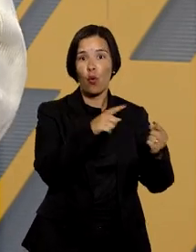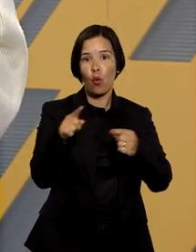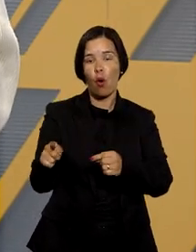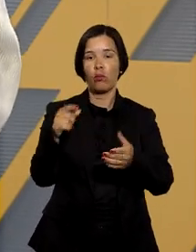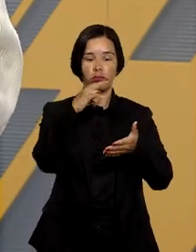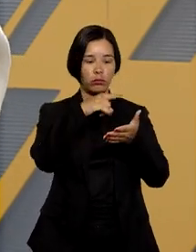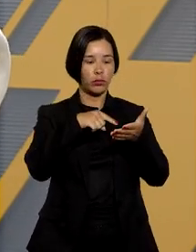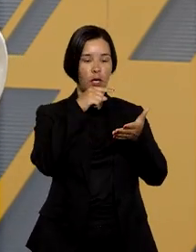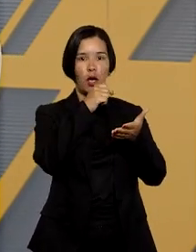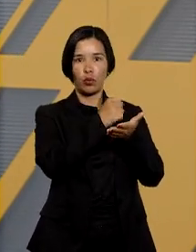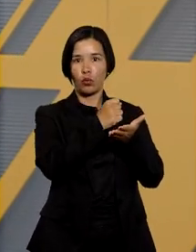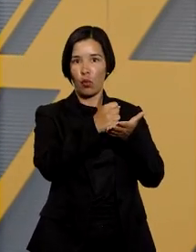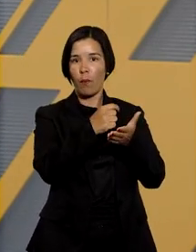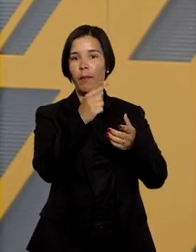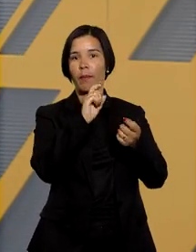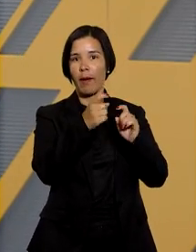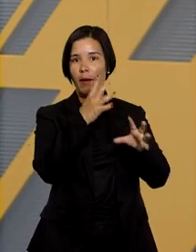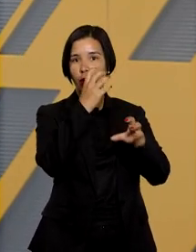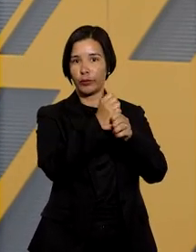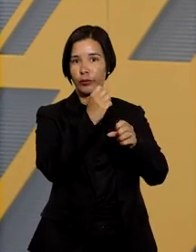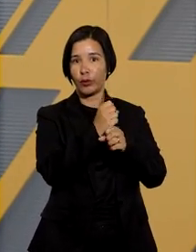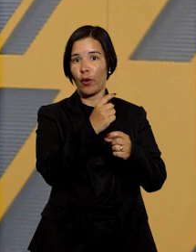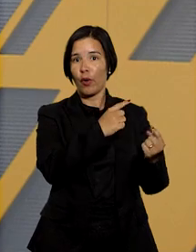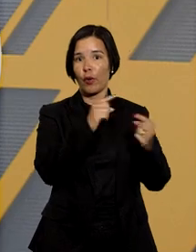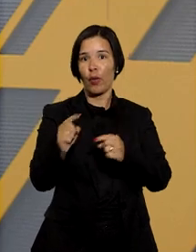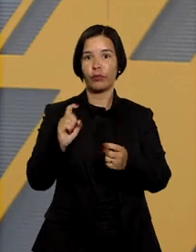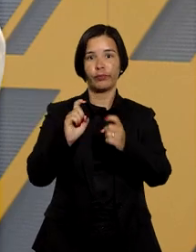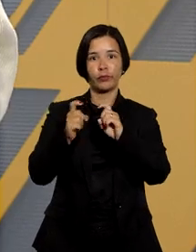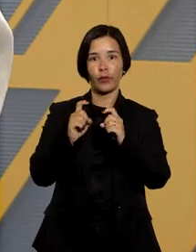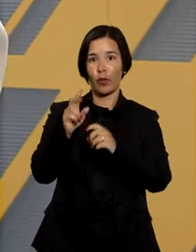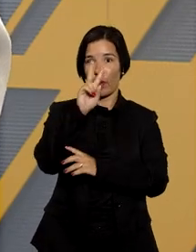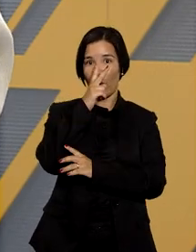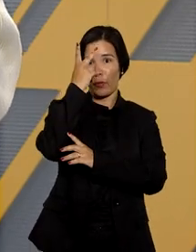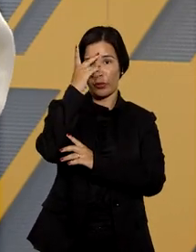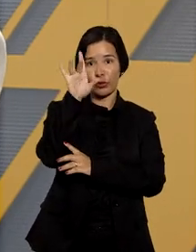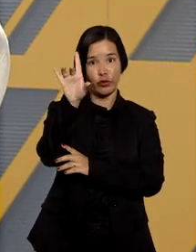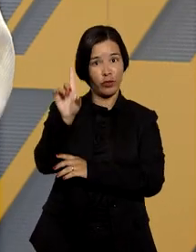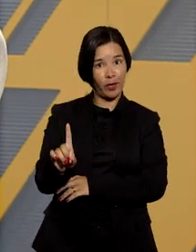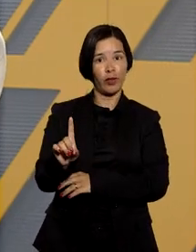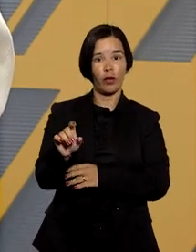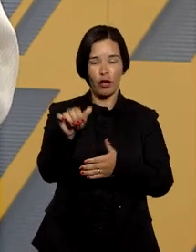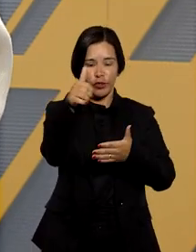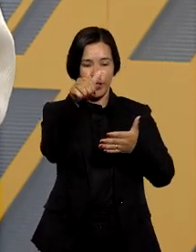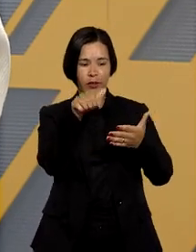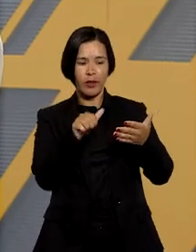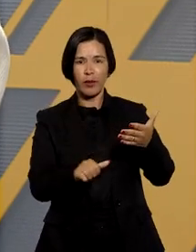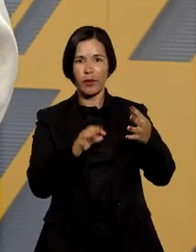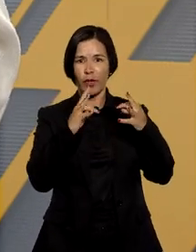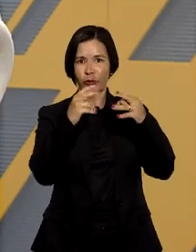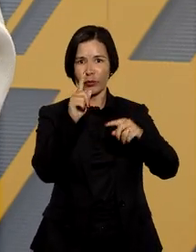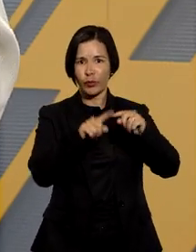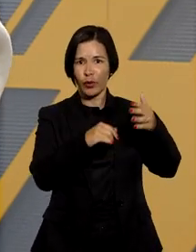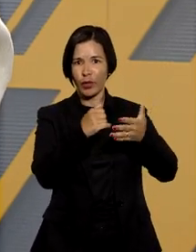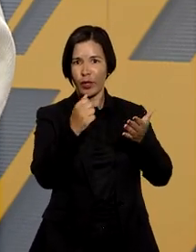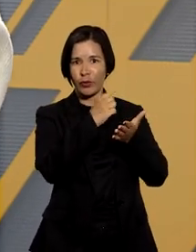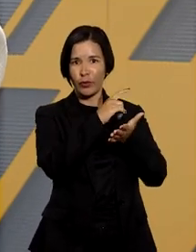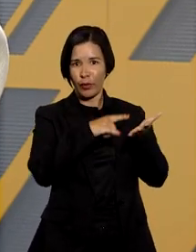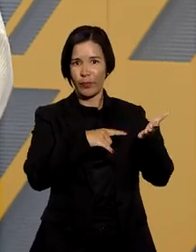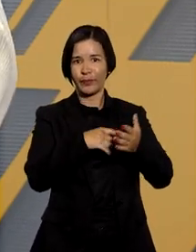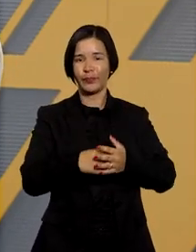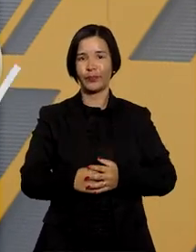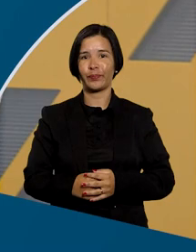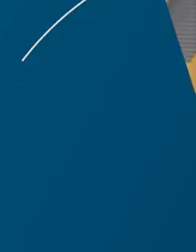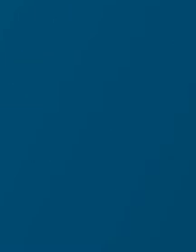ação de exigir contas contra administrador, o que não se confunde com o direito de examinar a documentação